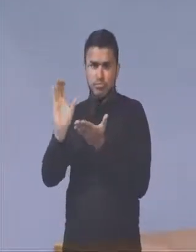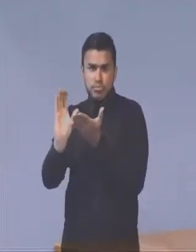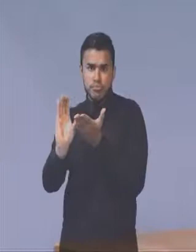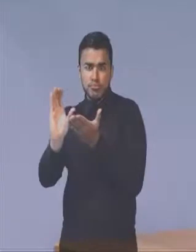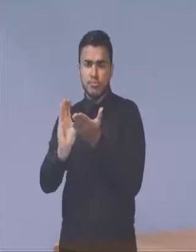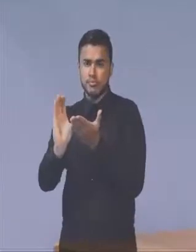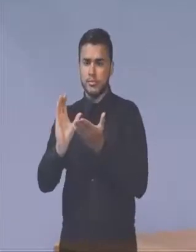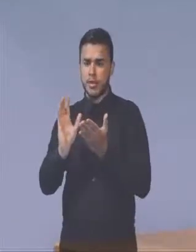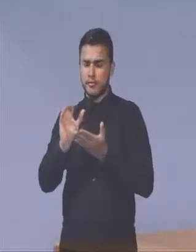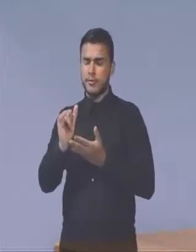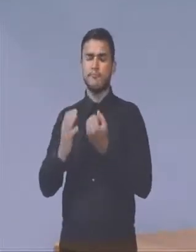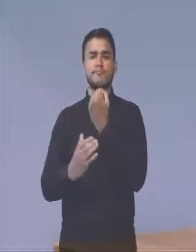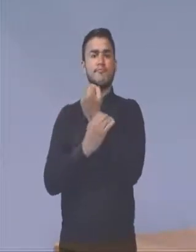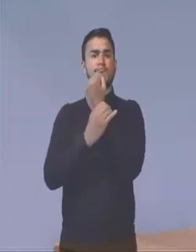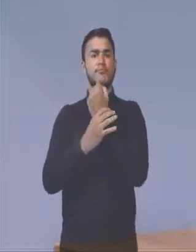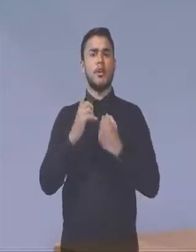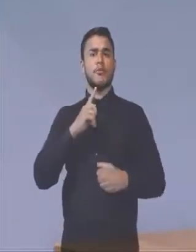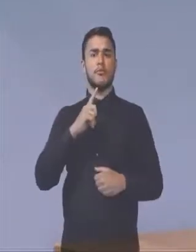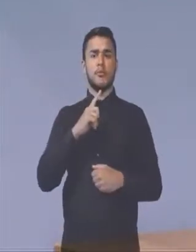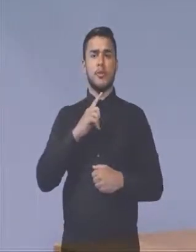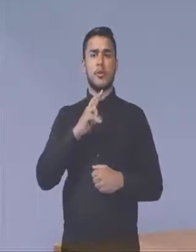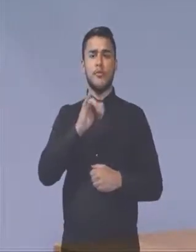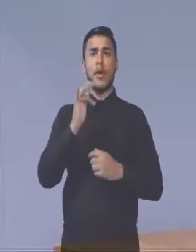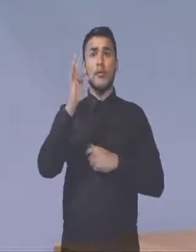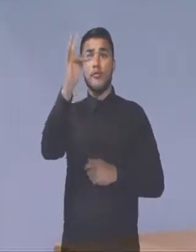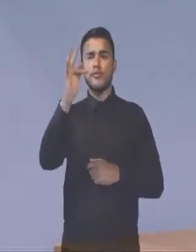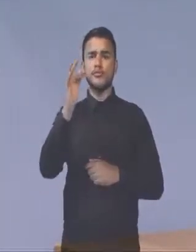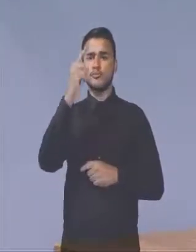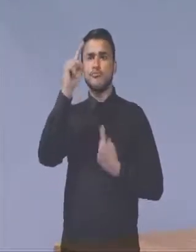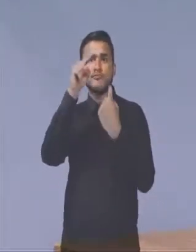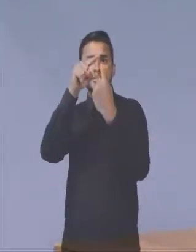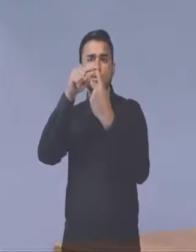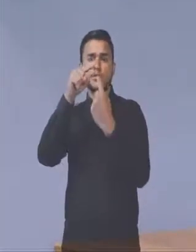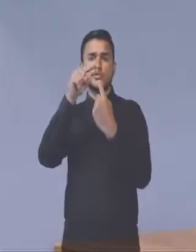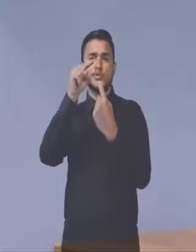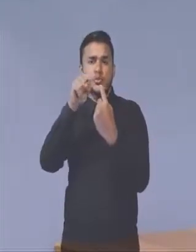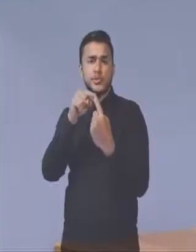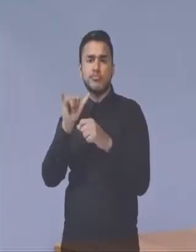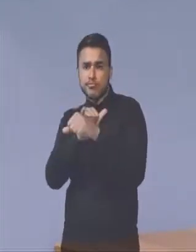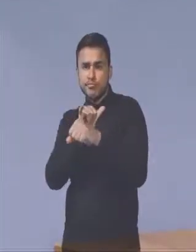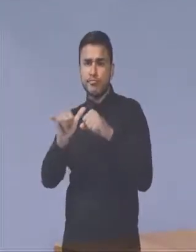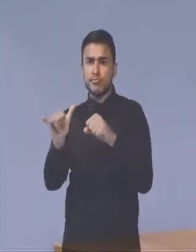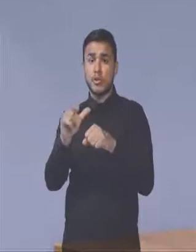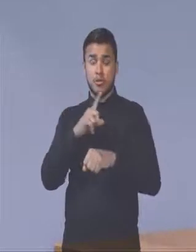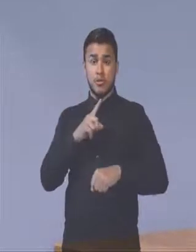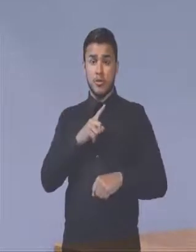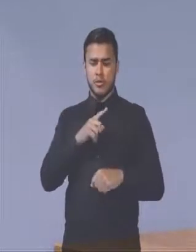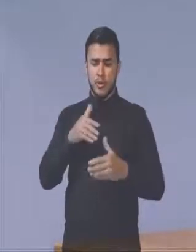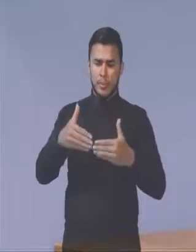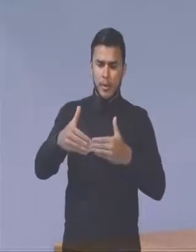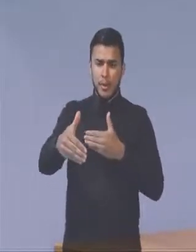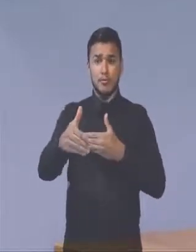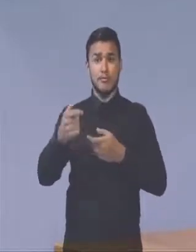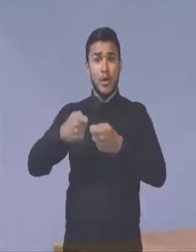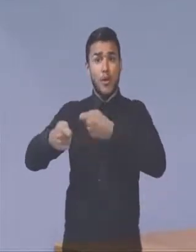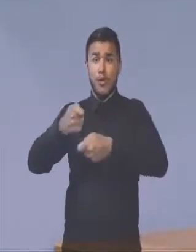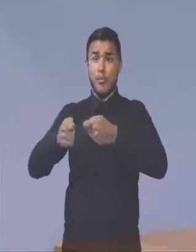isso dava uma certa garantia para um lucro futuro. Quer dizer, todas essas certezas elas estão no espaço. De repente aparecem